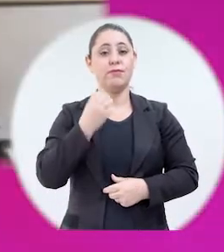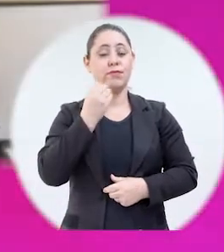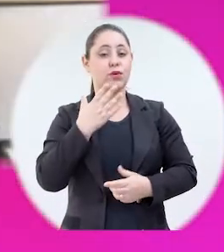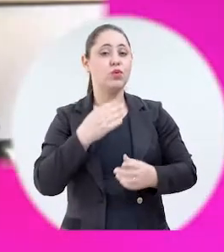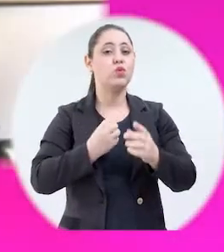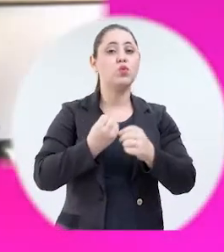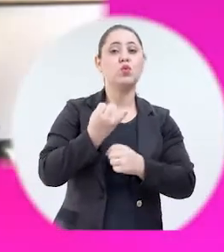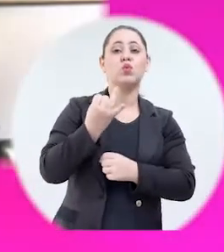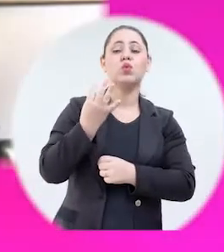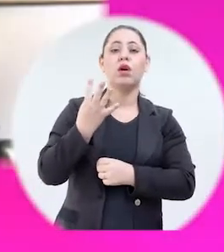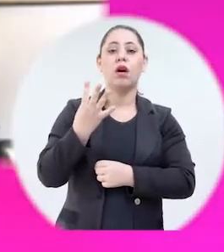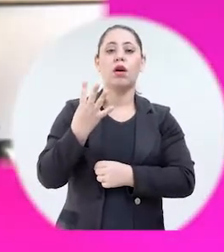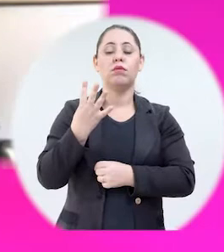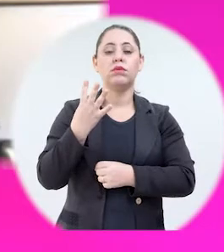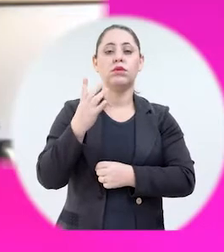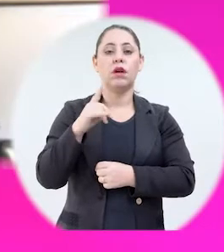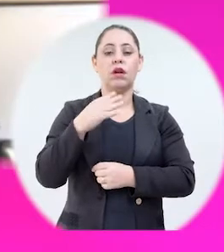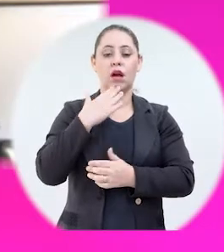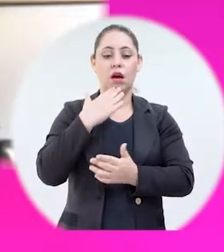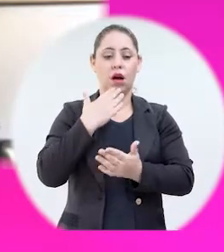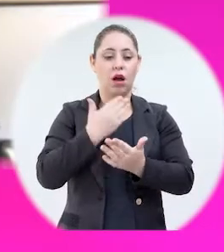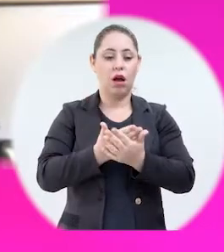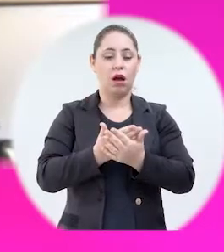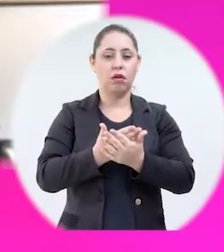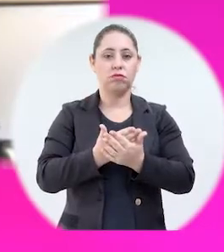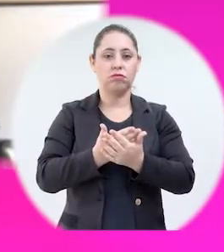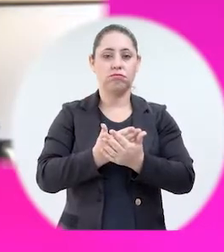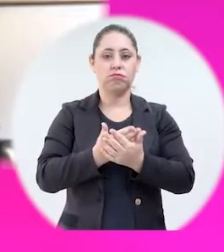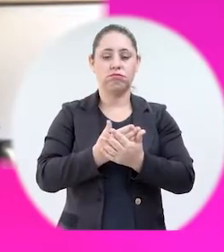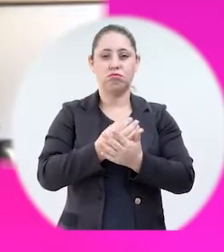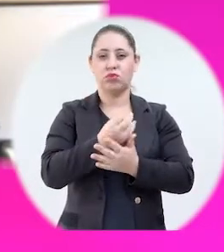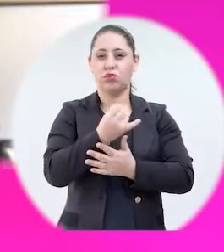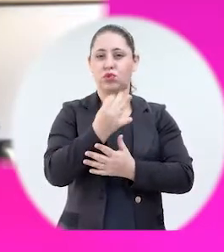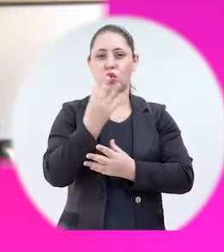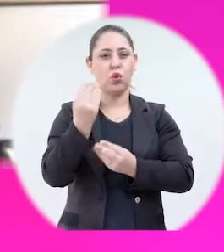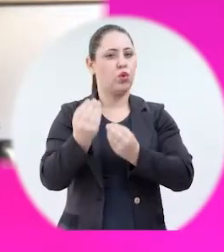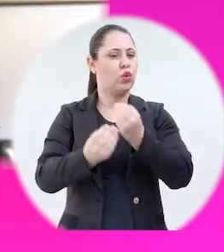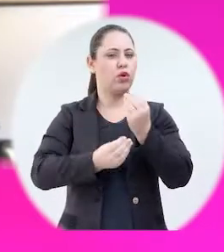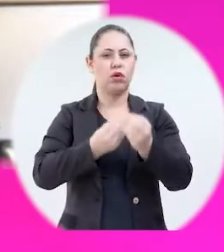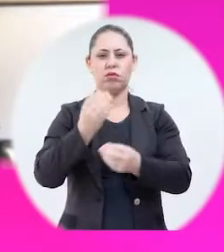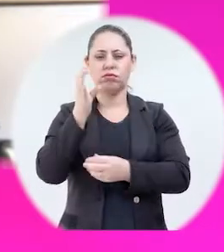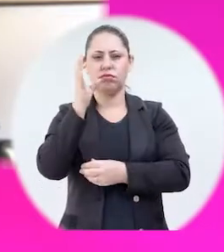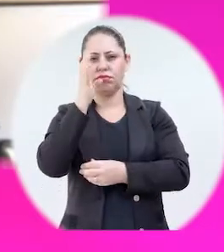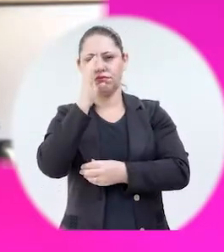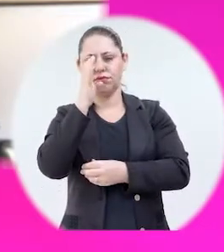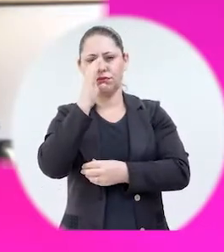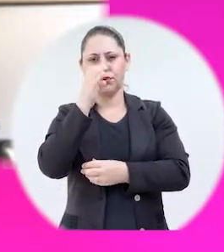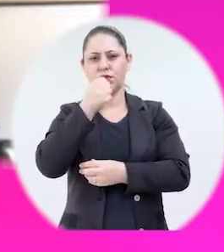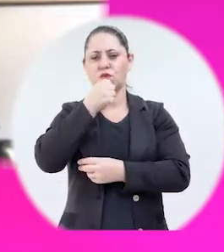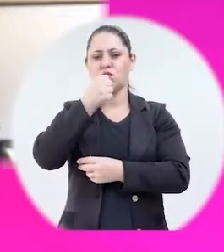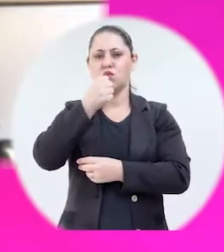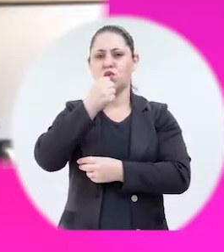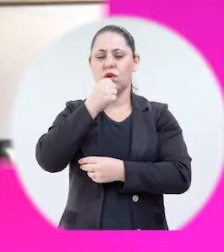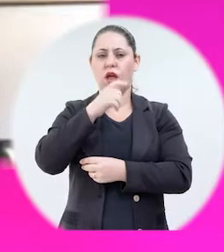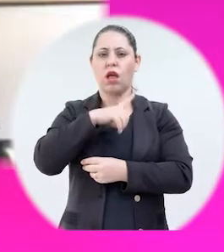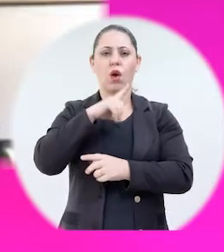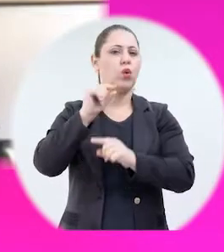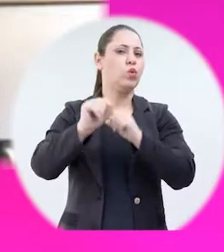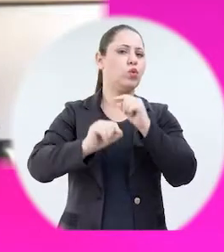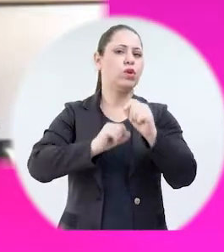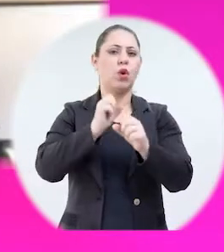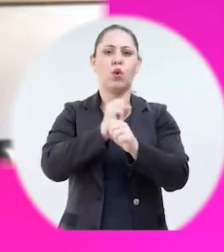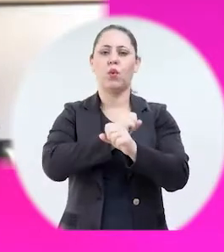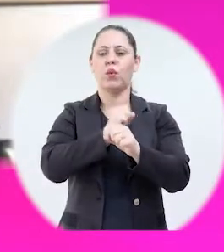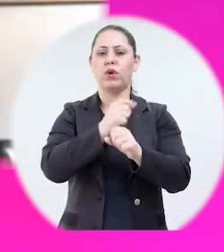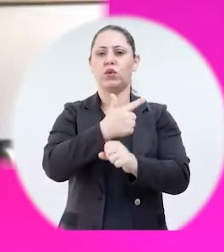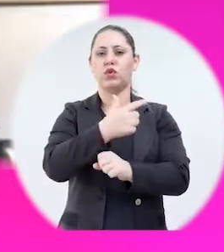Bom, e os números realmente são chocantes. A maioria deles, conforme a gente pôde conferir na reportagem, dizem respeito